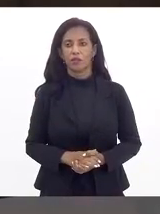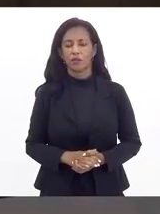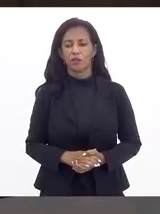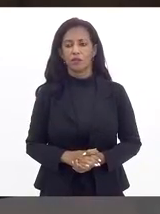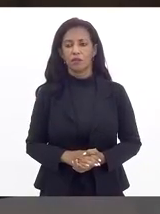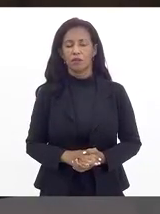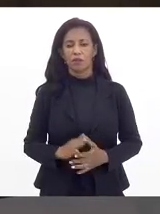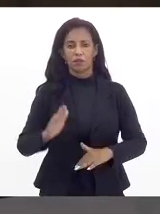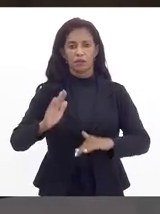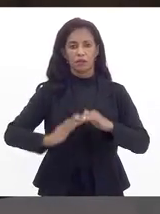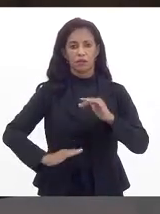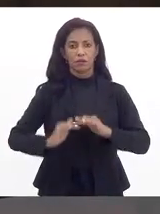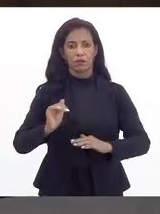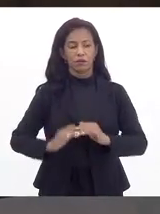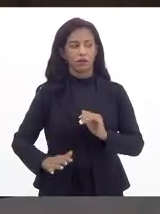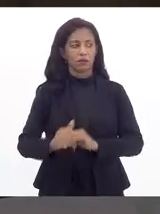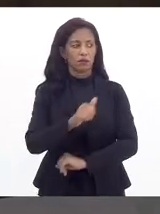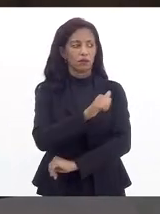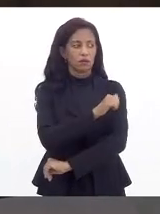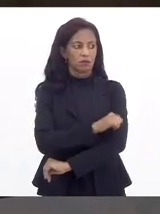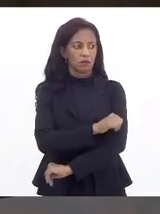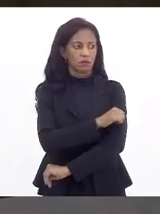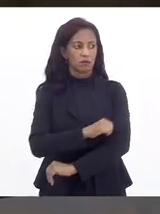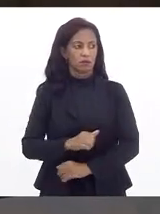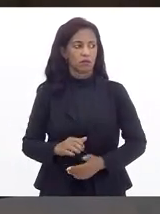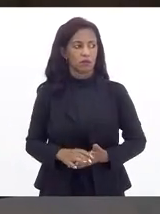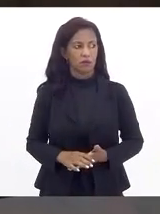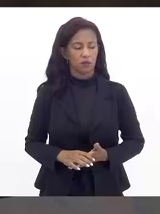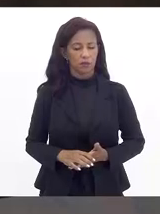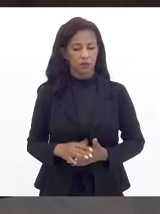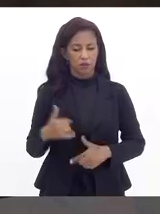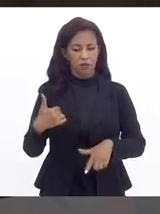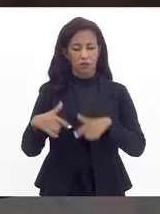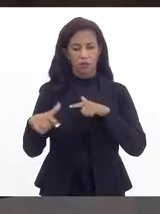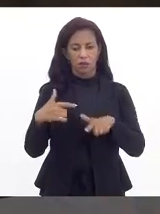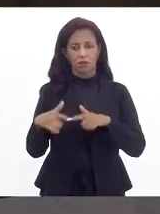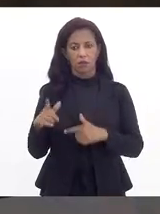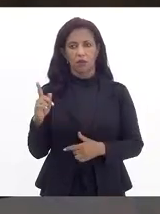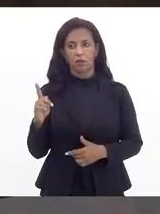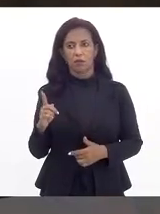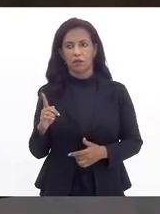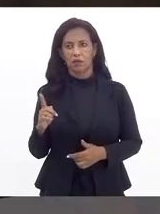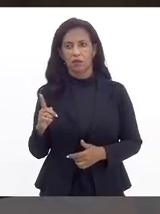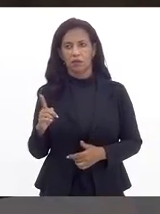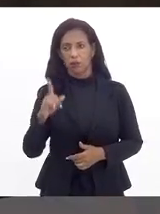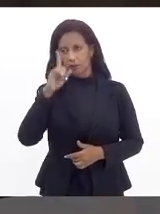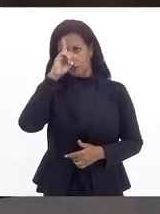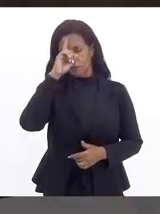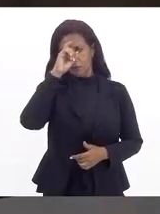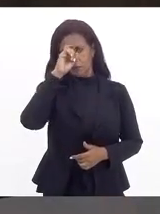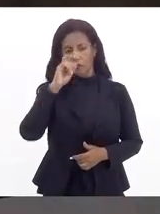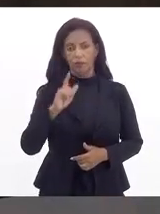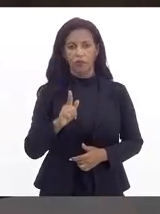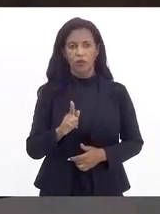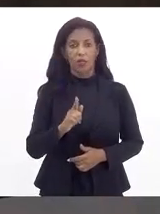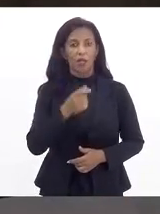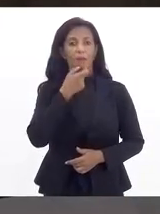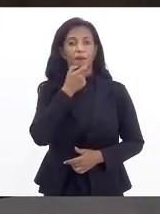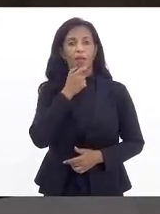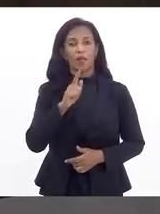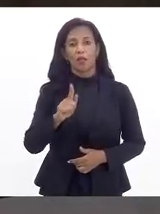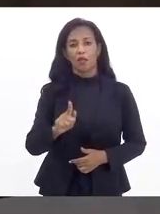Os profissionais de enfermagem que atuam lá no Hospital Getúlio